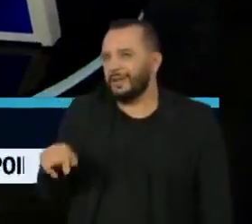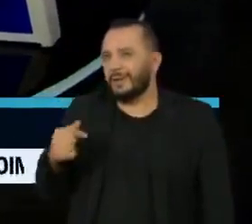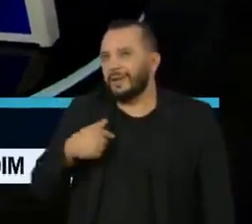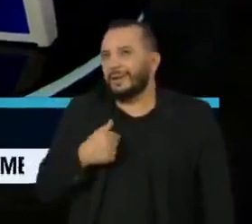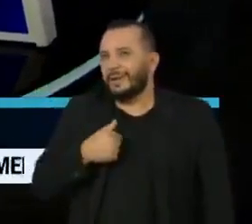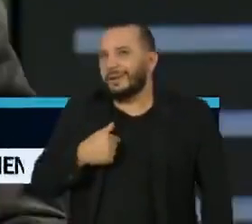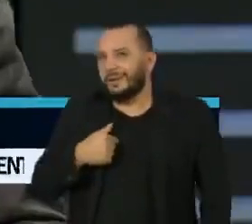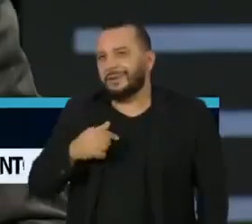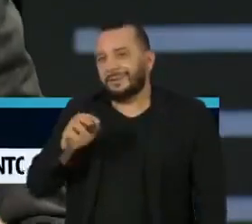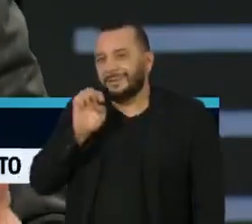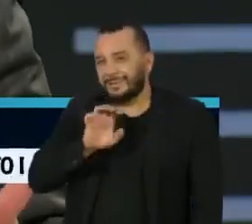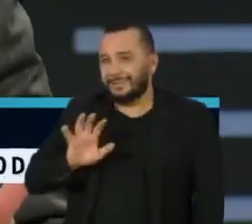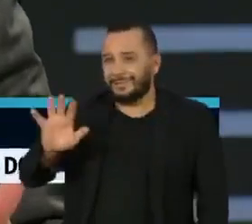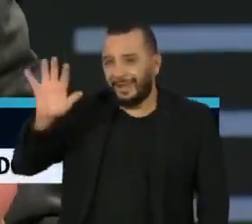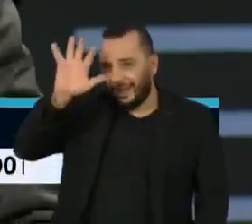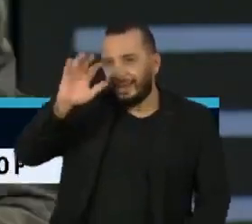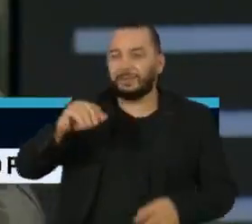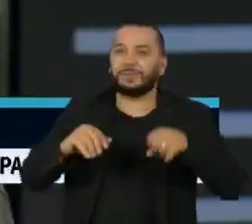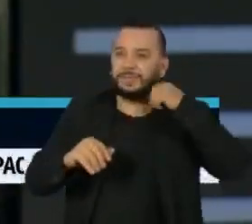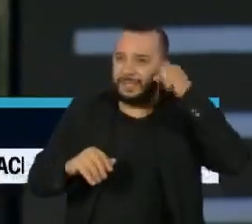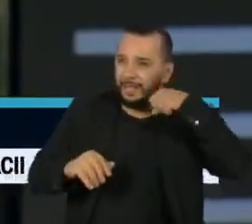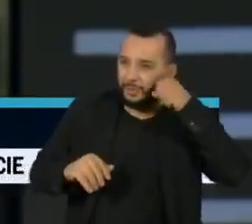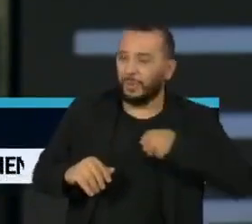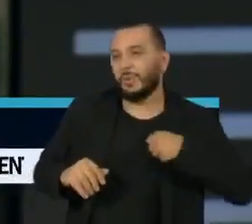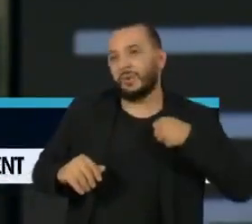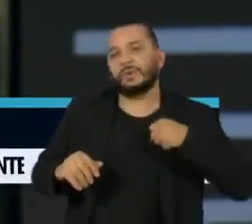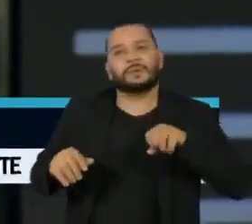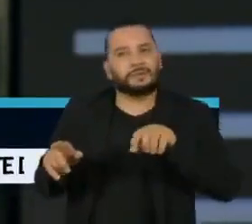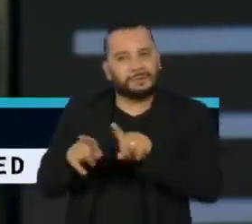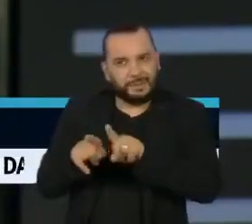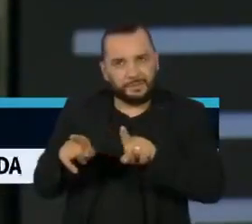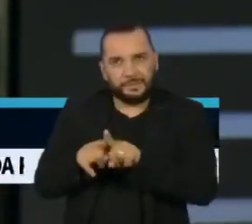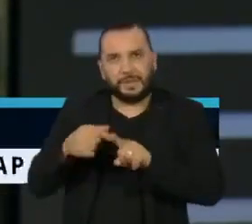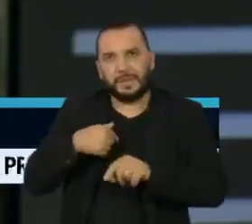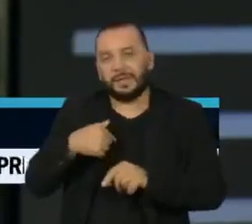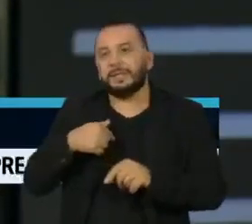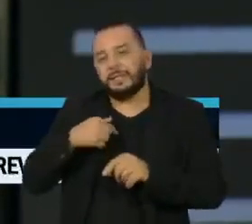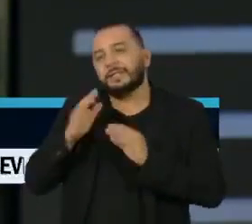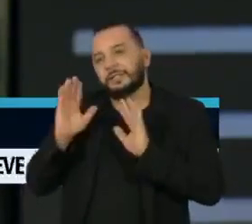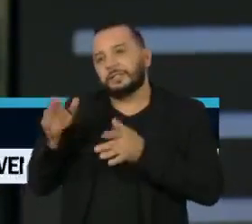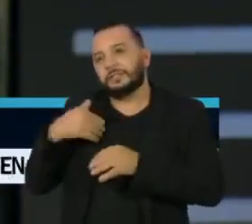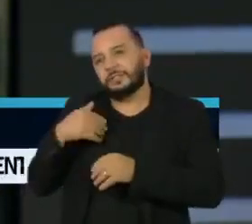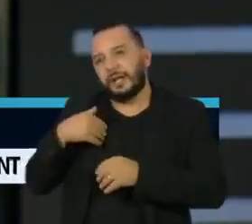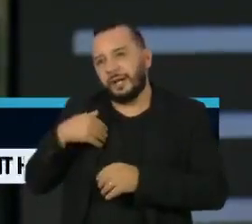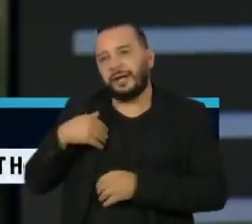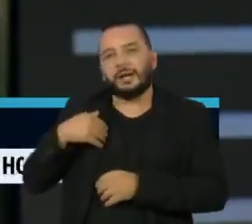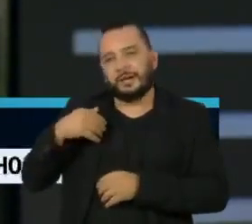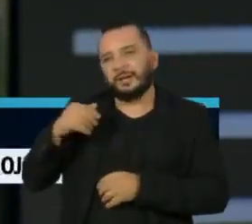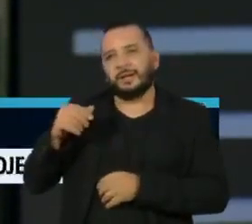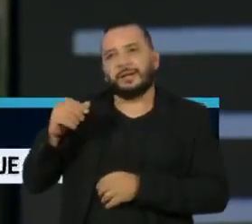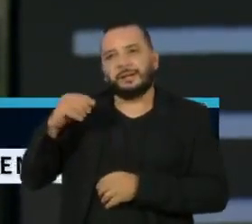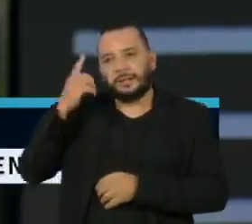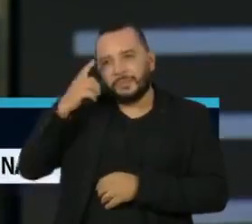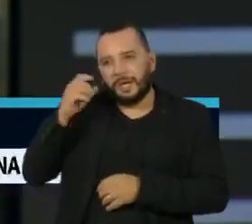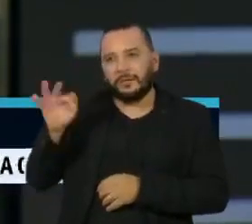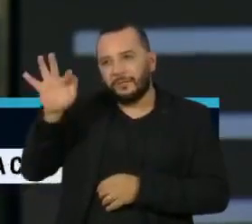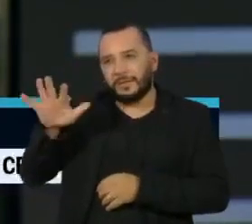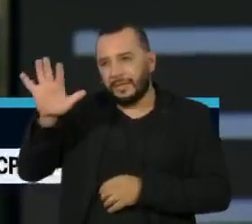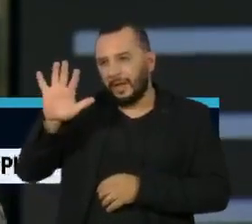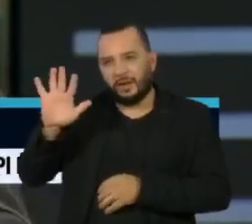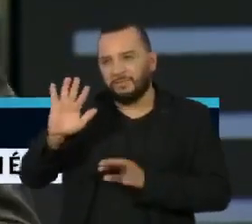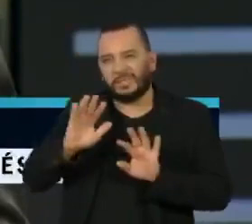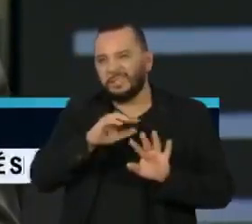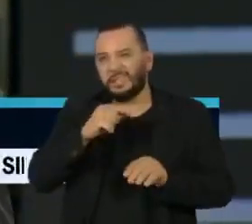arenas estaduais, governadores, senadores e parlamento federal, mais do que necessariamente